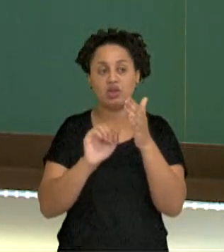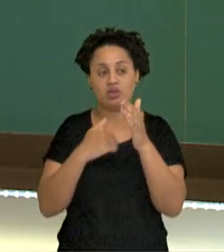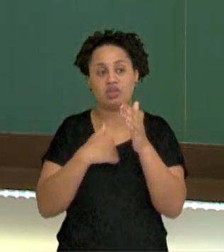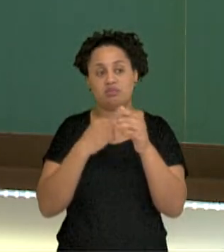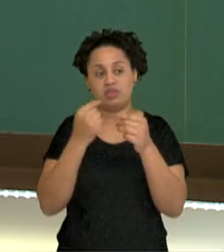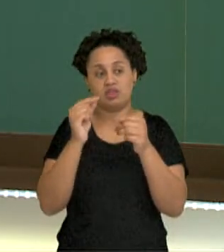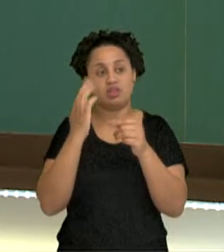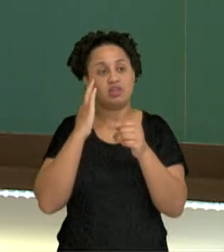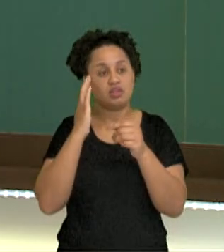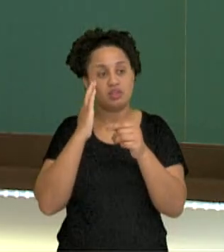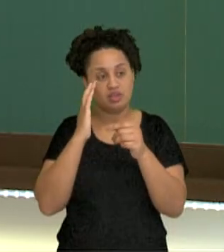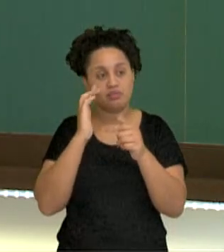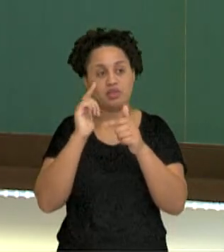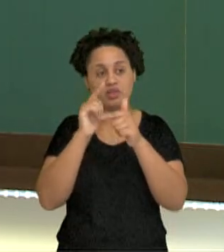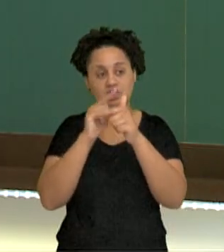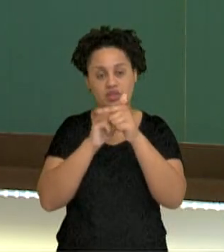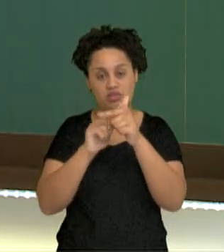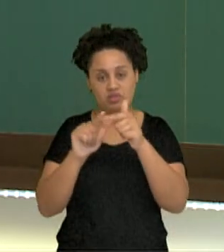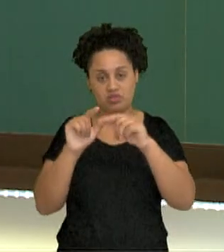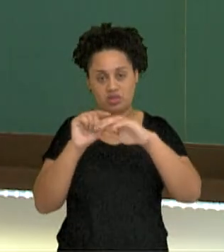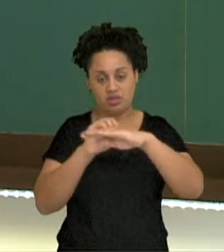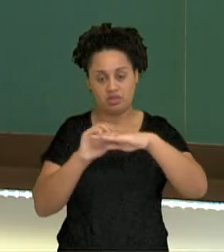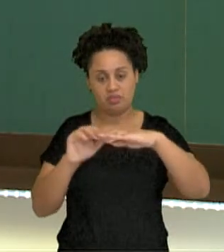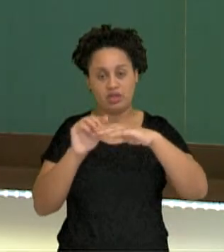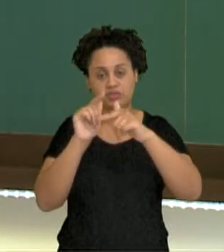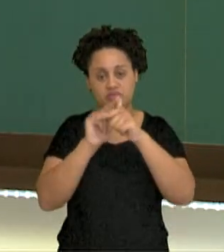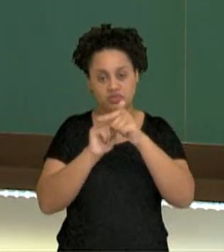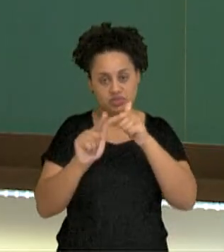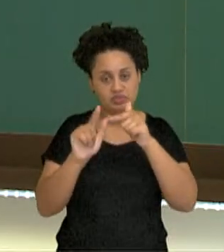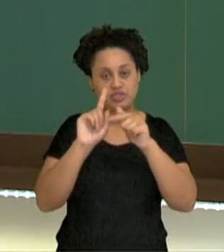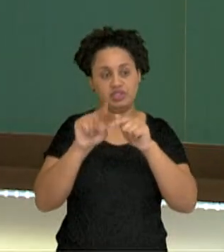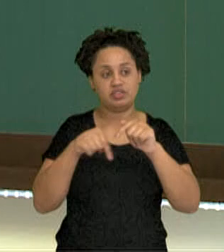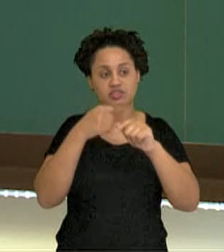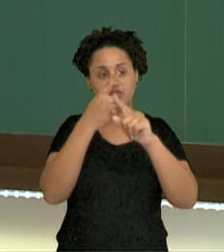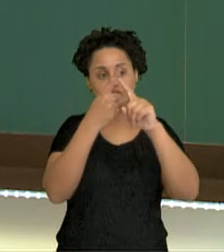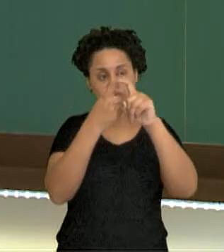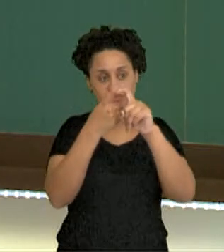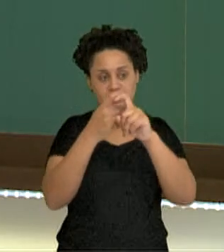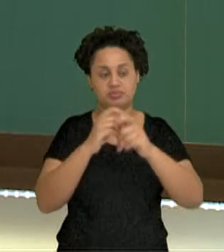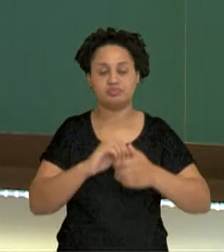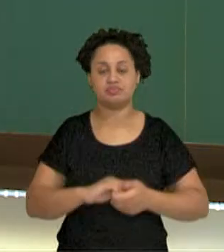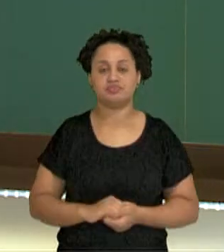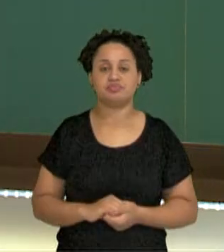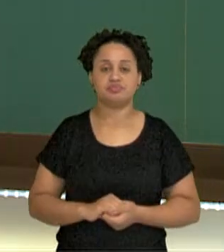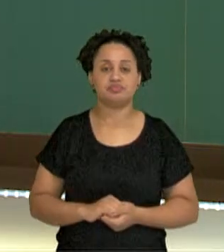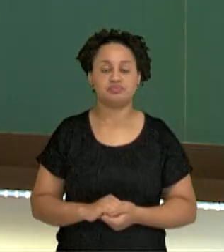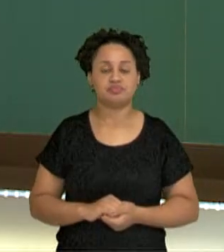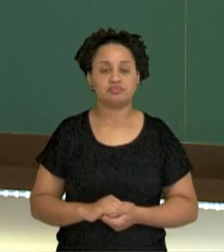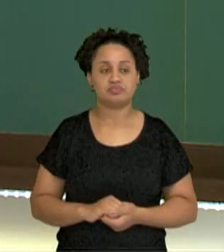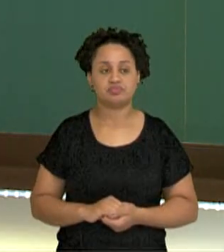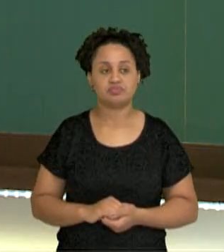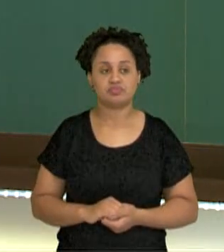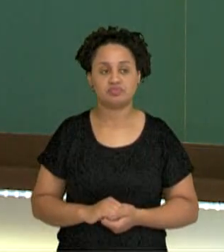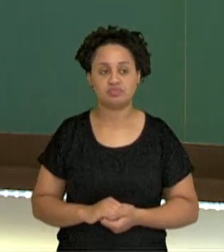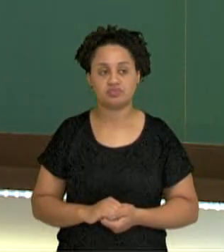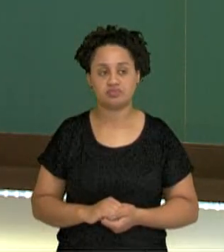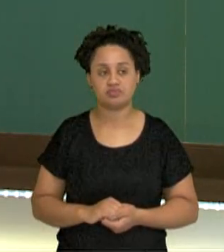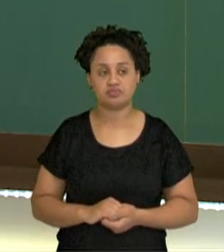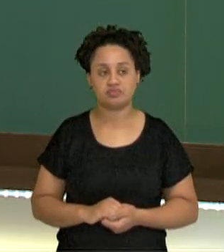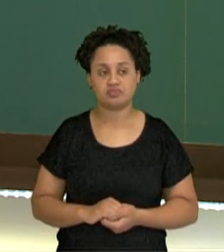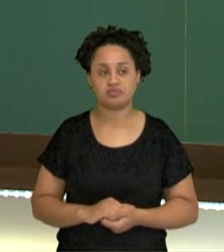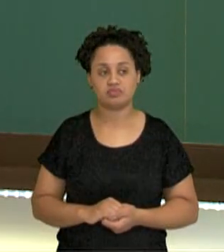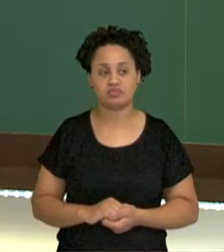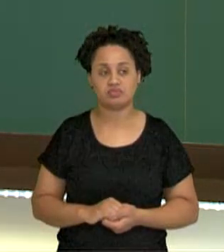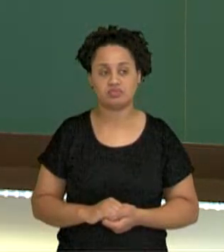comum. Divide pelo de baixo, multiplica pelo de cima. Então, 25 dividido por 1 é 25, vezes 1,